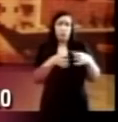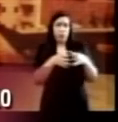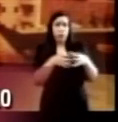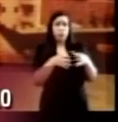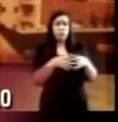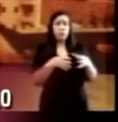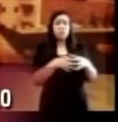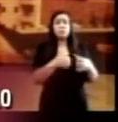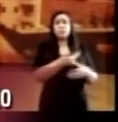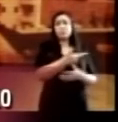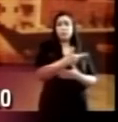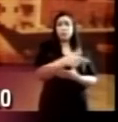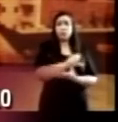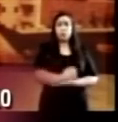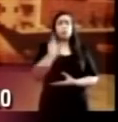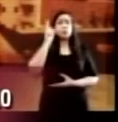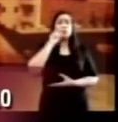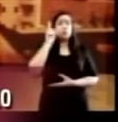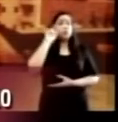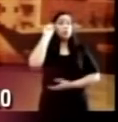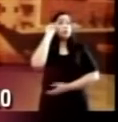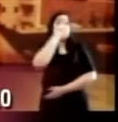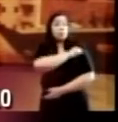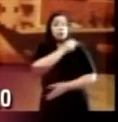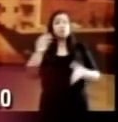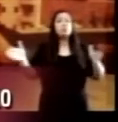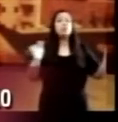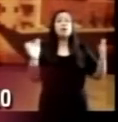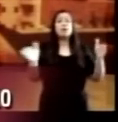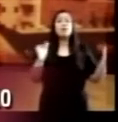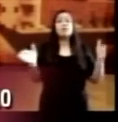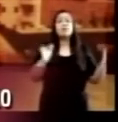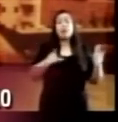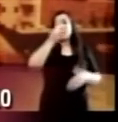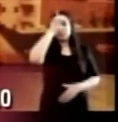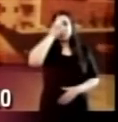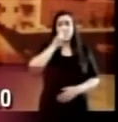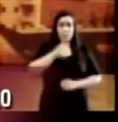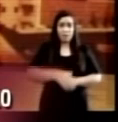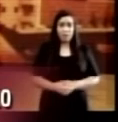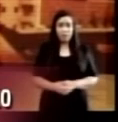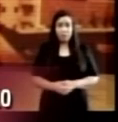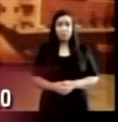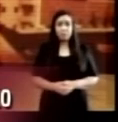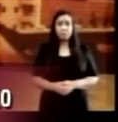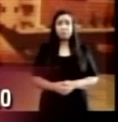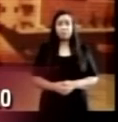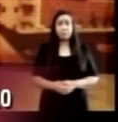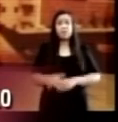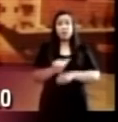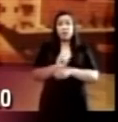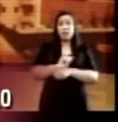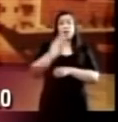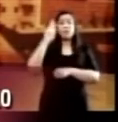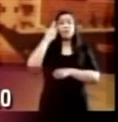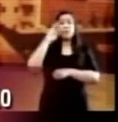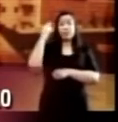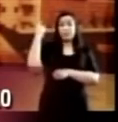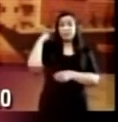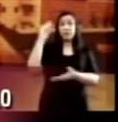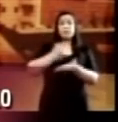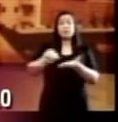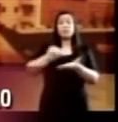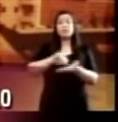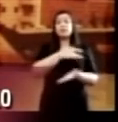gestor desses 28 dias de Rio Preto na fase amarela do Plano São Paulo. E ele comenta, na live da última terça-feira, a